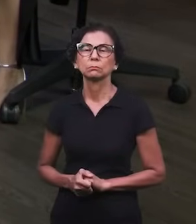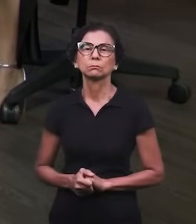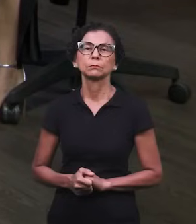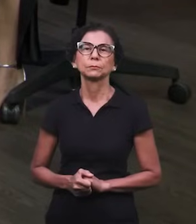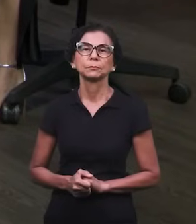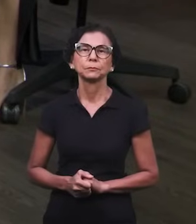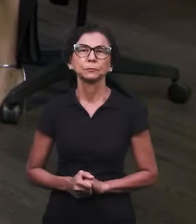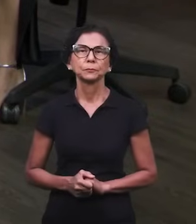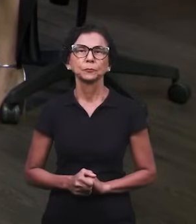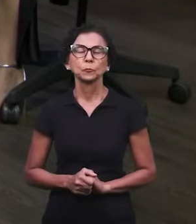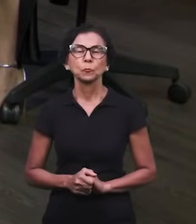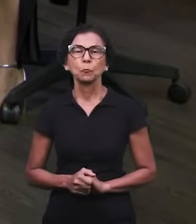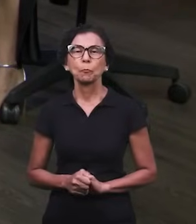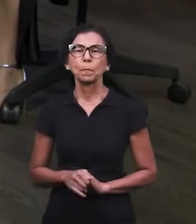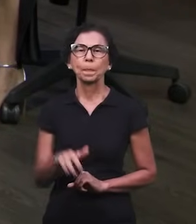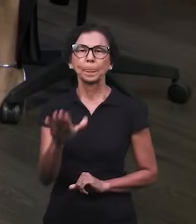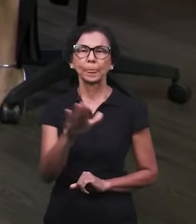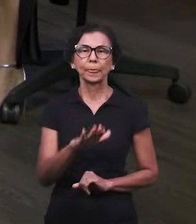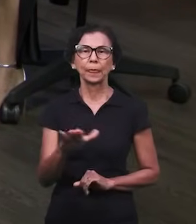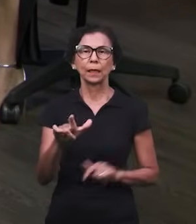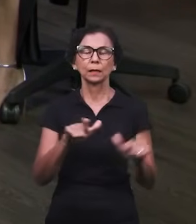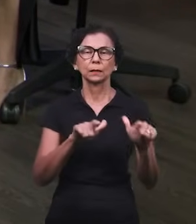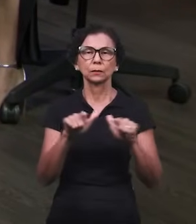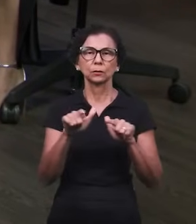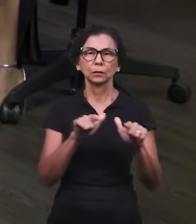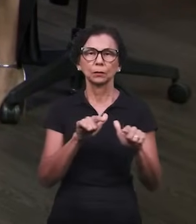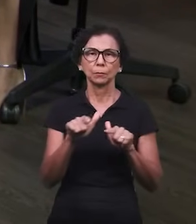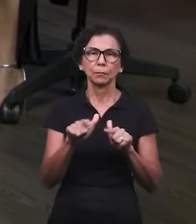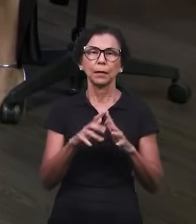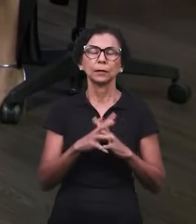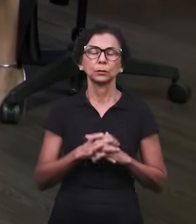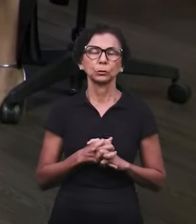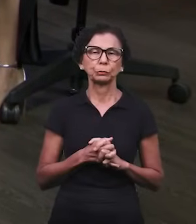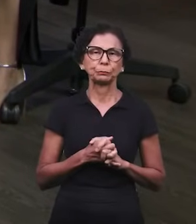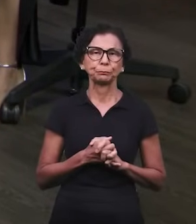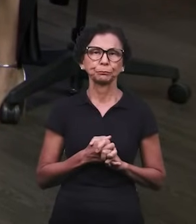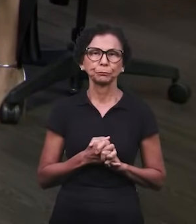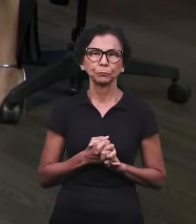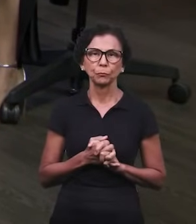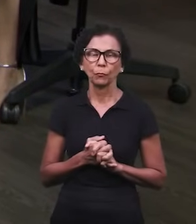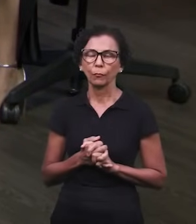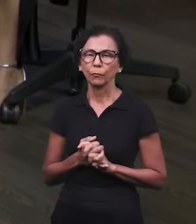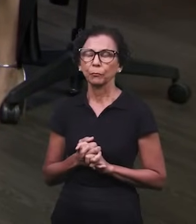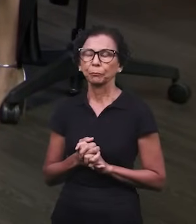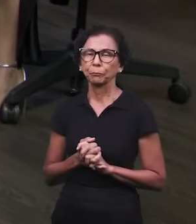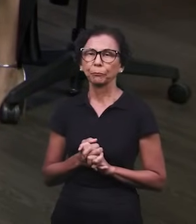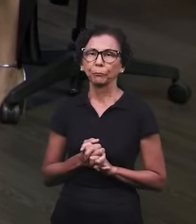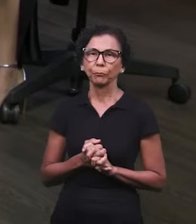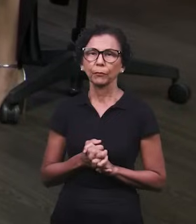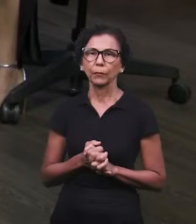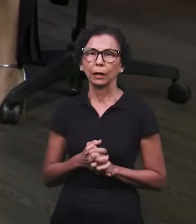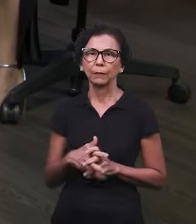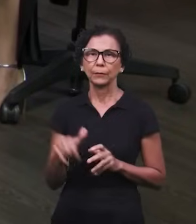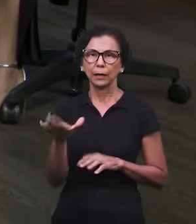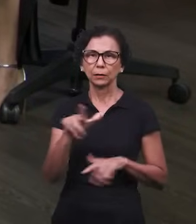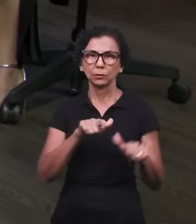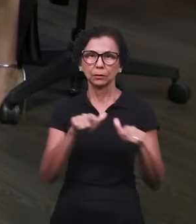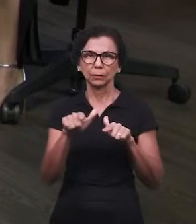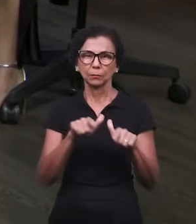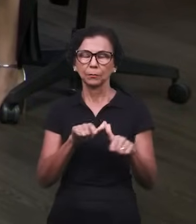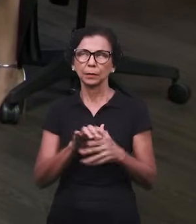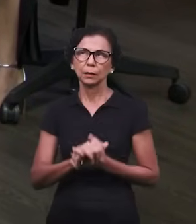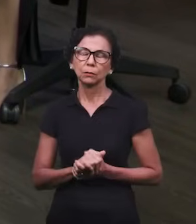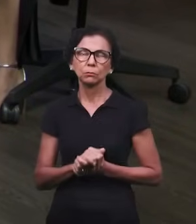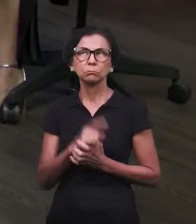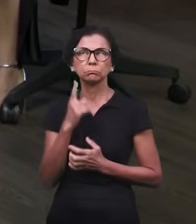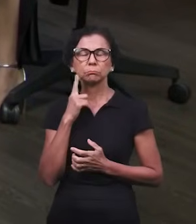existe um aspecto cíclico no mercado, e aí a gente entra para a parte prática mesmo, cíclico no mercado. Isso acontece na